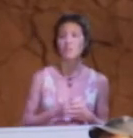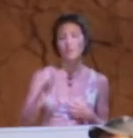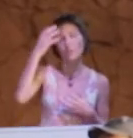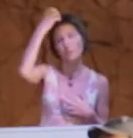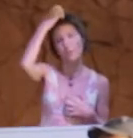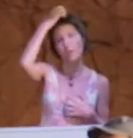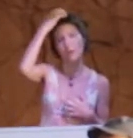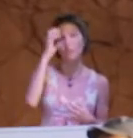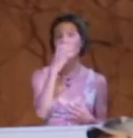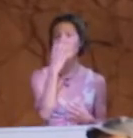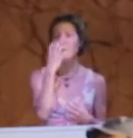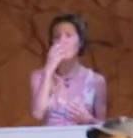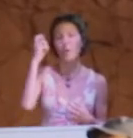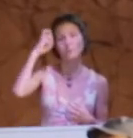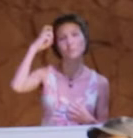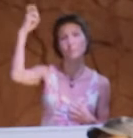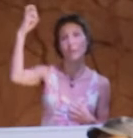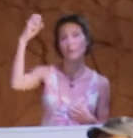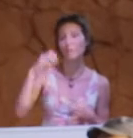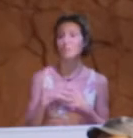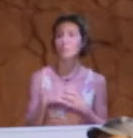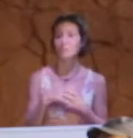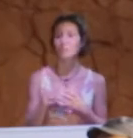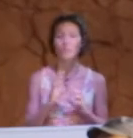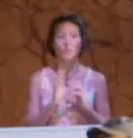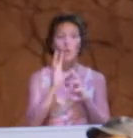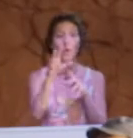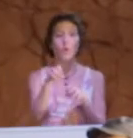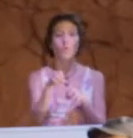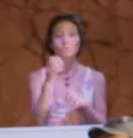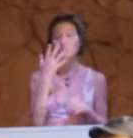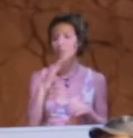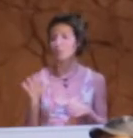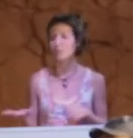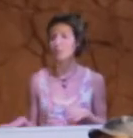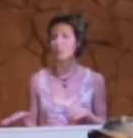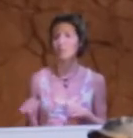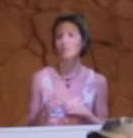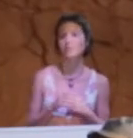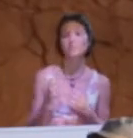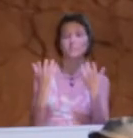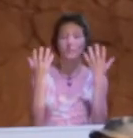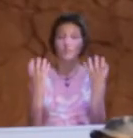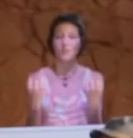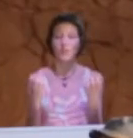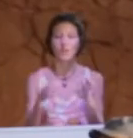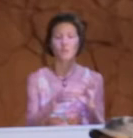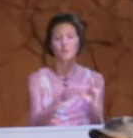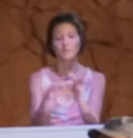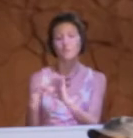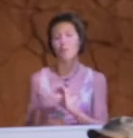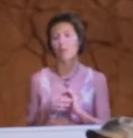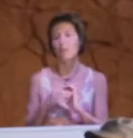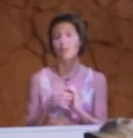né? Quem quer ser do grupo da onça? Quem quer ser do grupo do macaco? Eu sou macaco, eu sou macaco. Porque